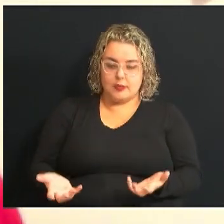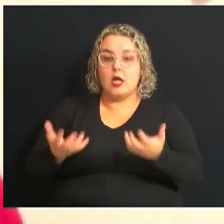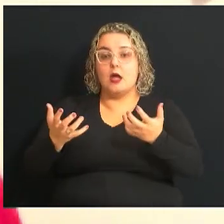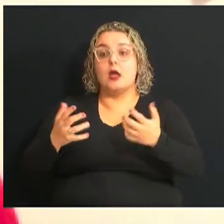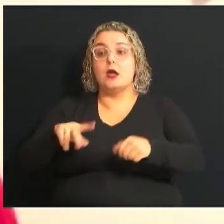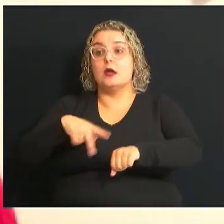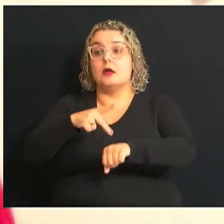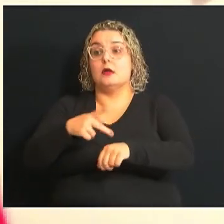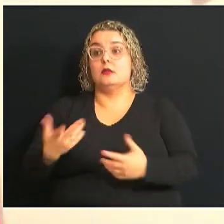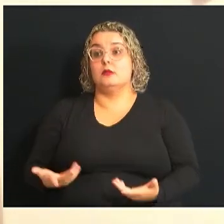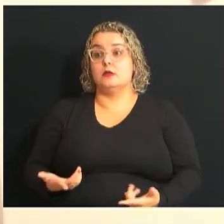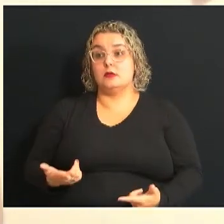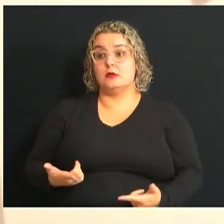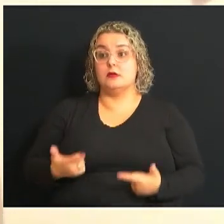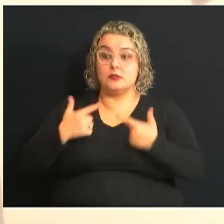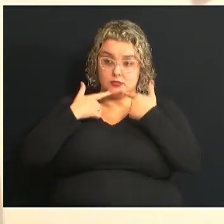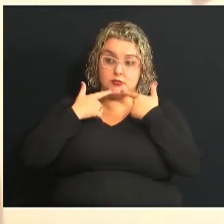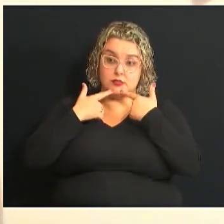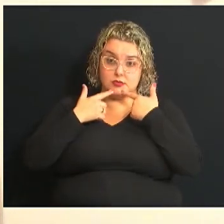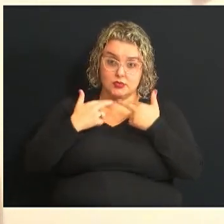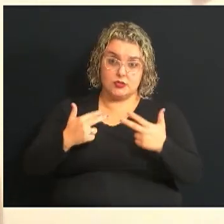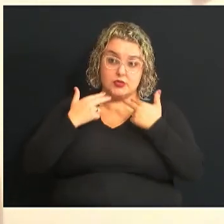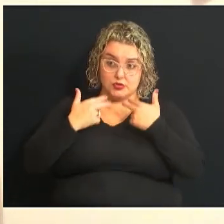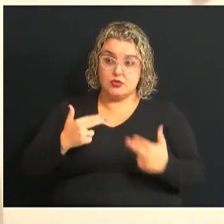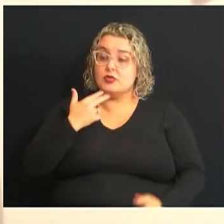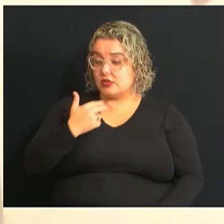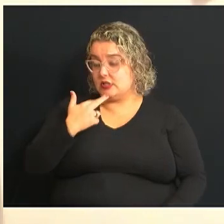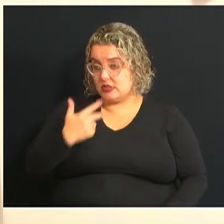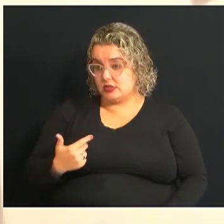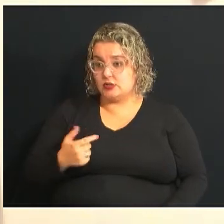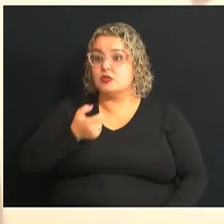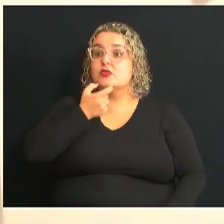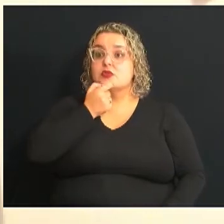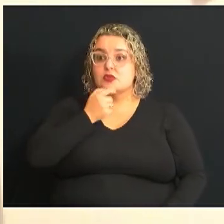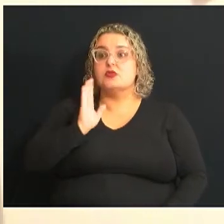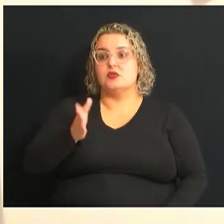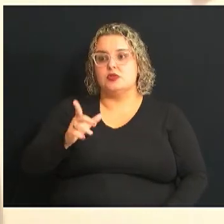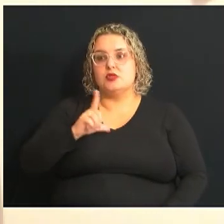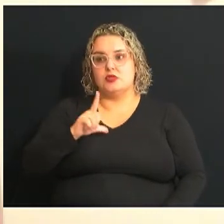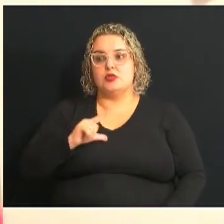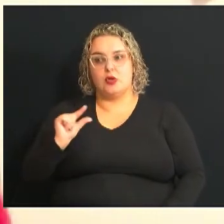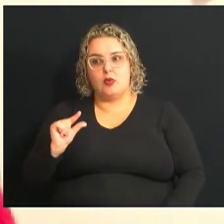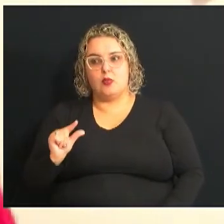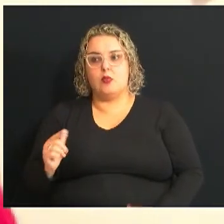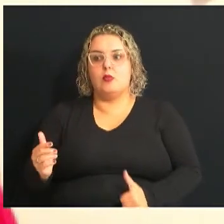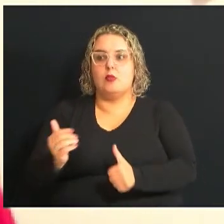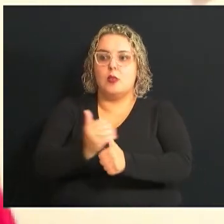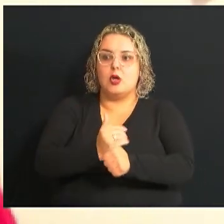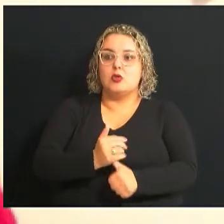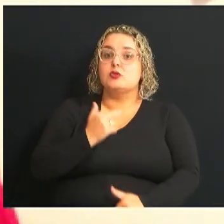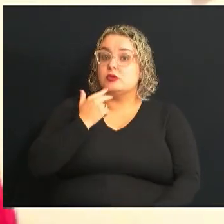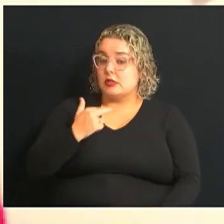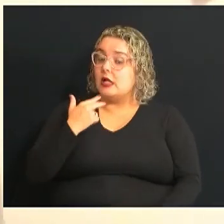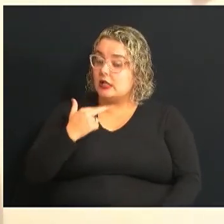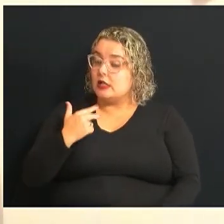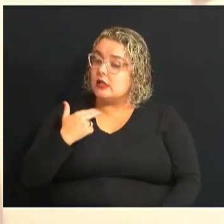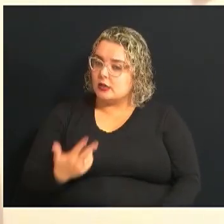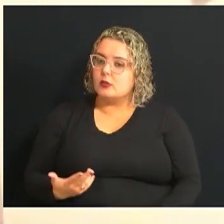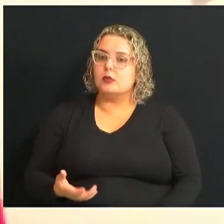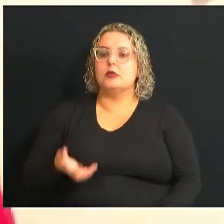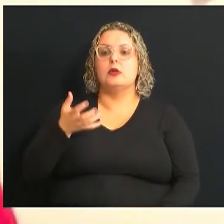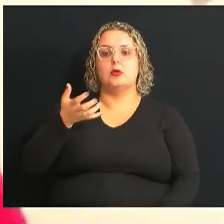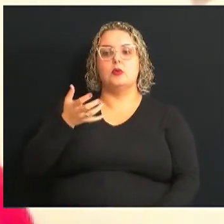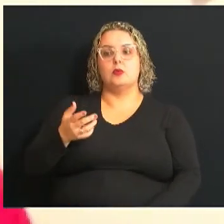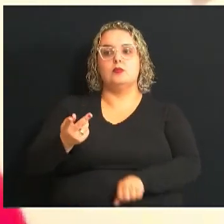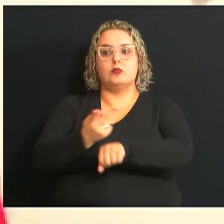de língua que falasse inglês, né, porque a gente já tinha um pouco o domínio da língua, então a gente buscou